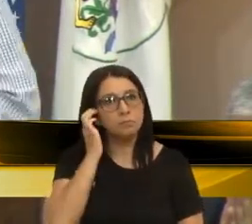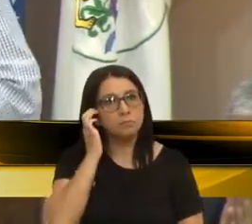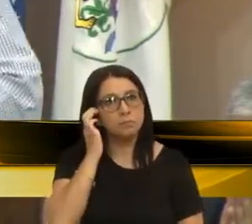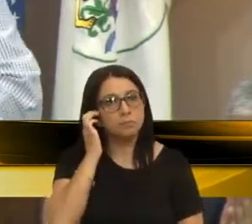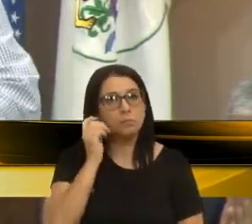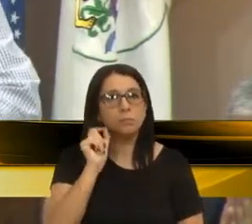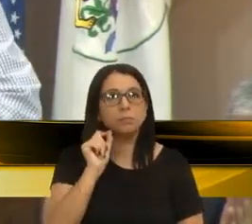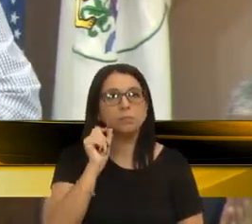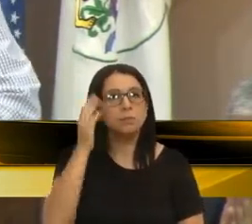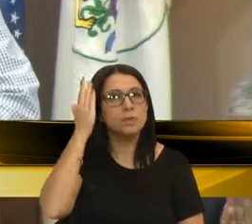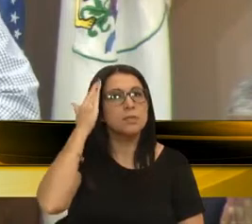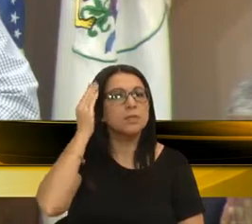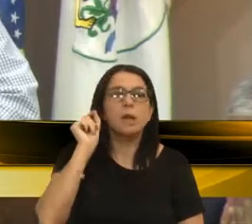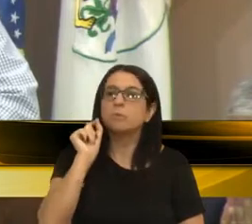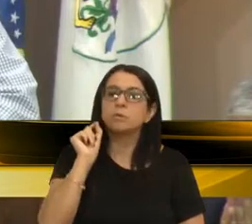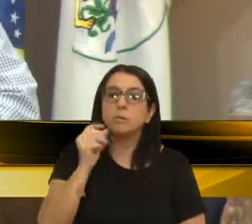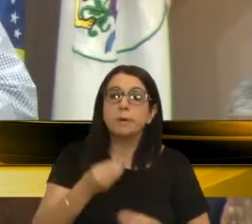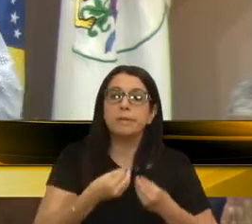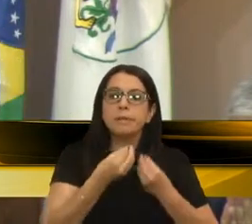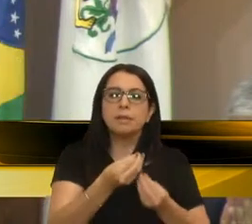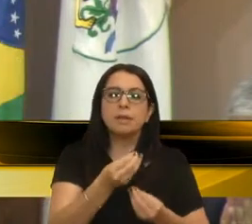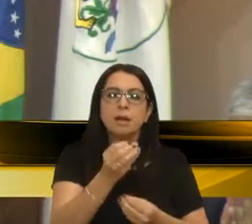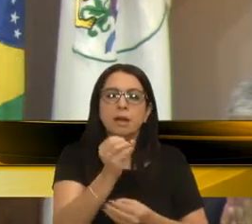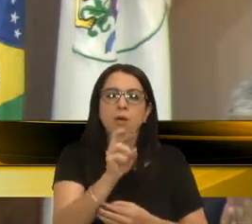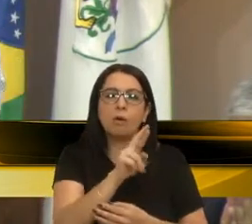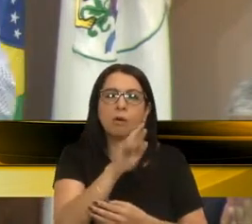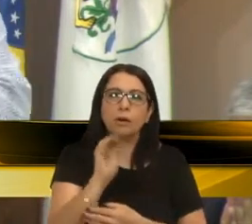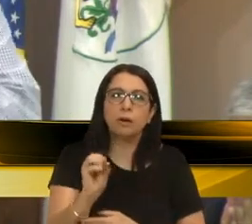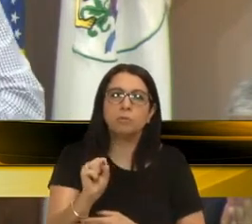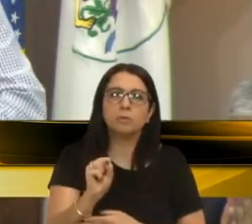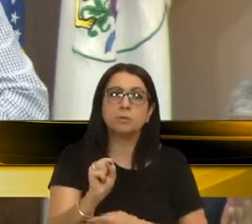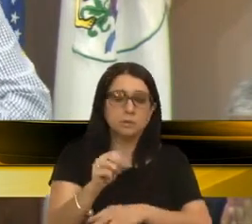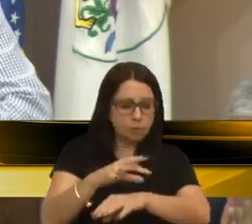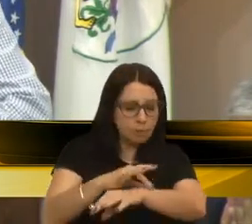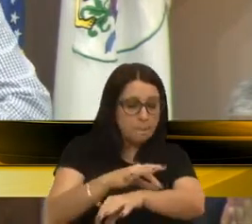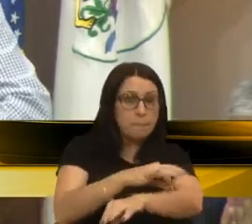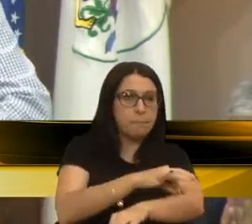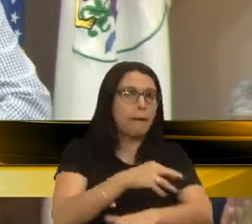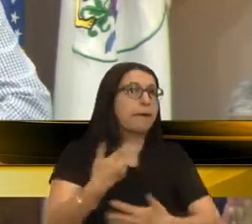O que você sabe sobre a doação de órgãos e tecidos?